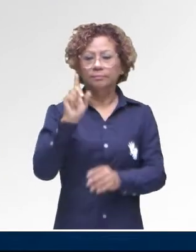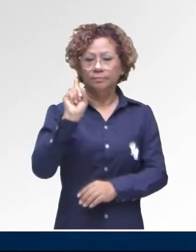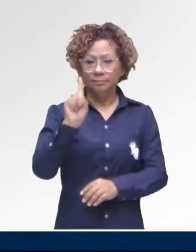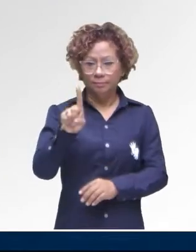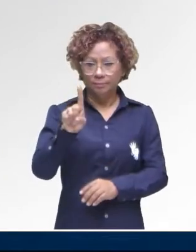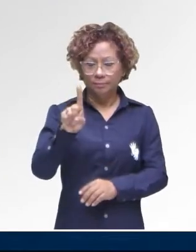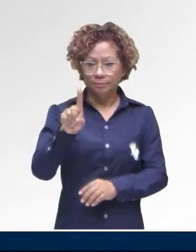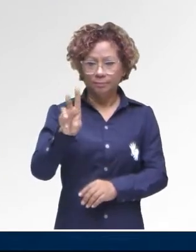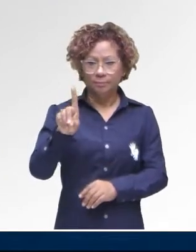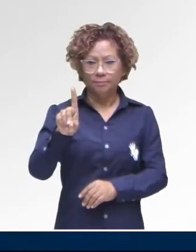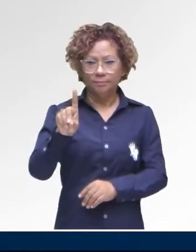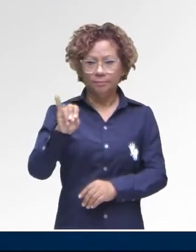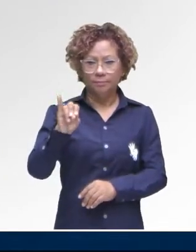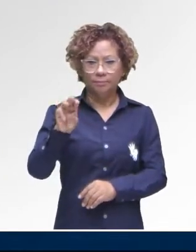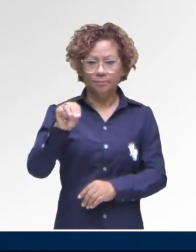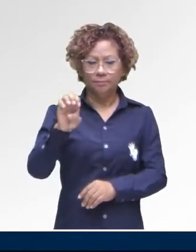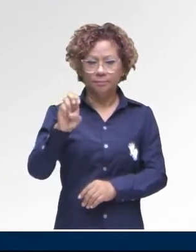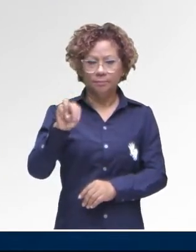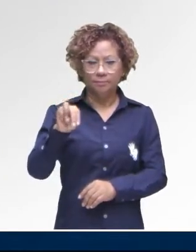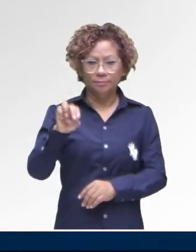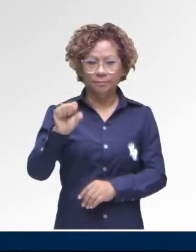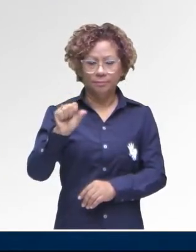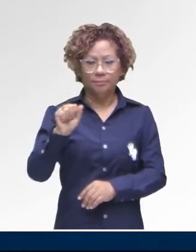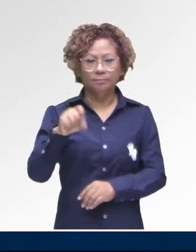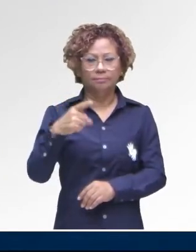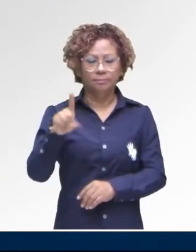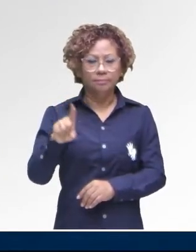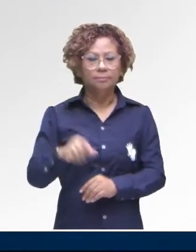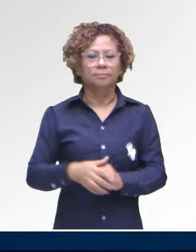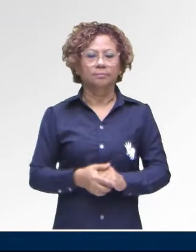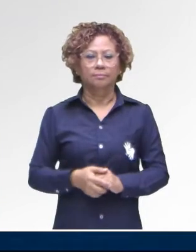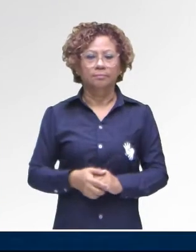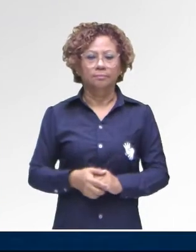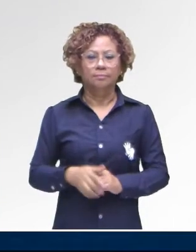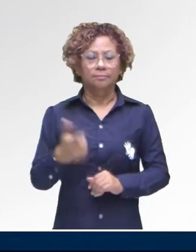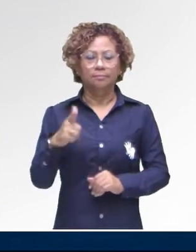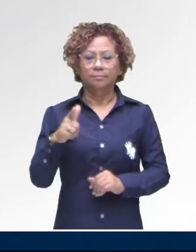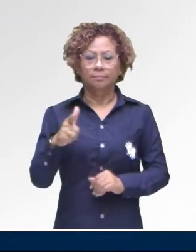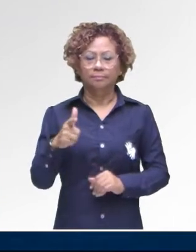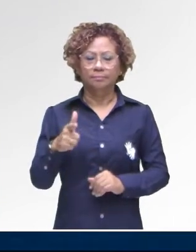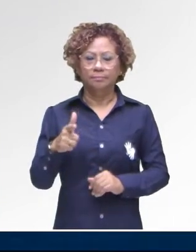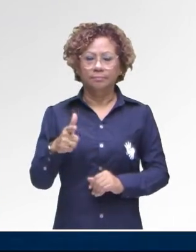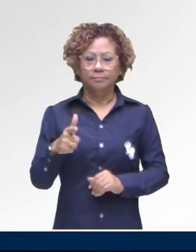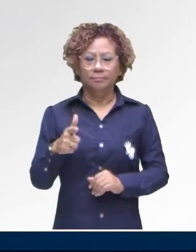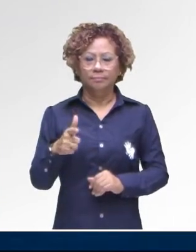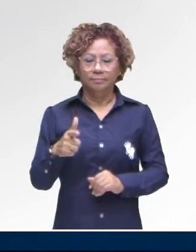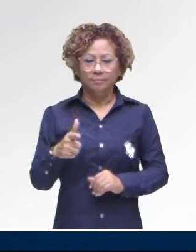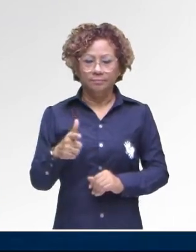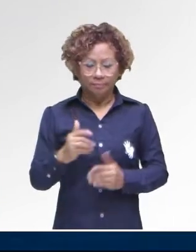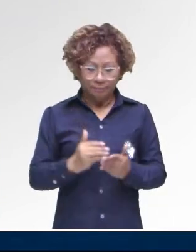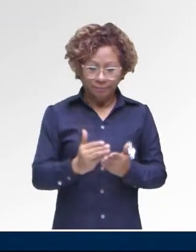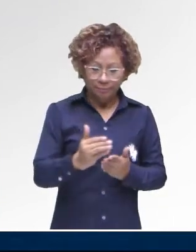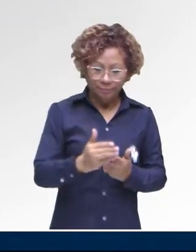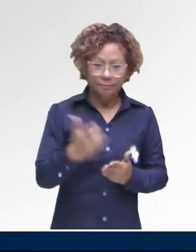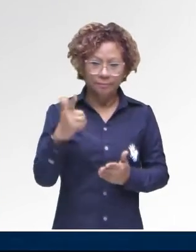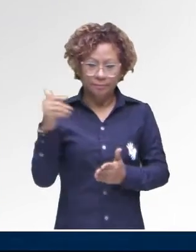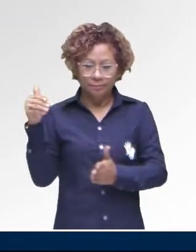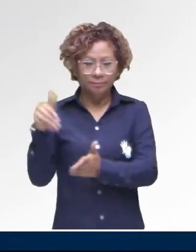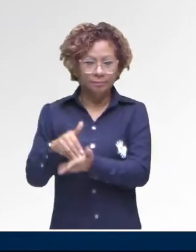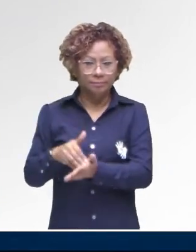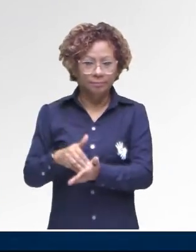ok? Uma reta não tem origem nem extremidade. Ela